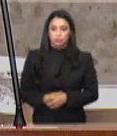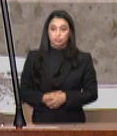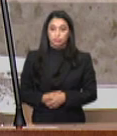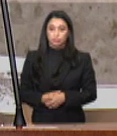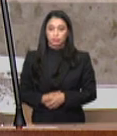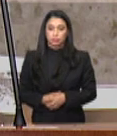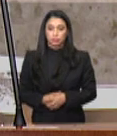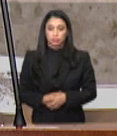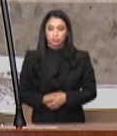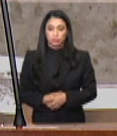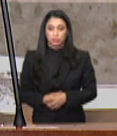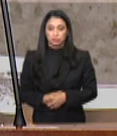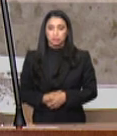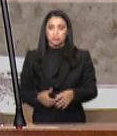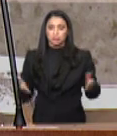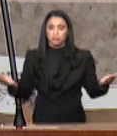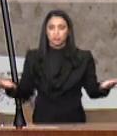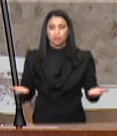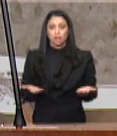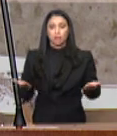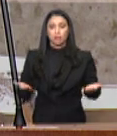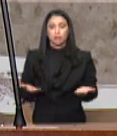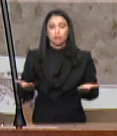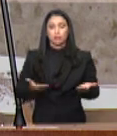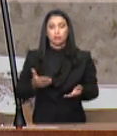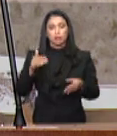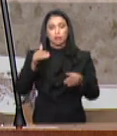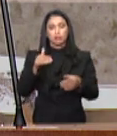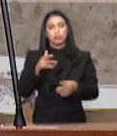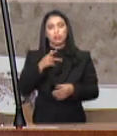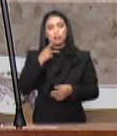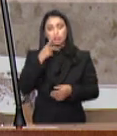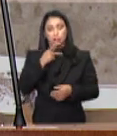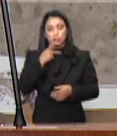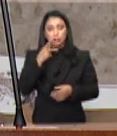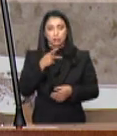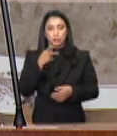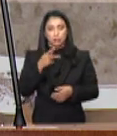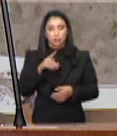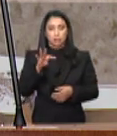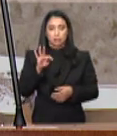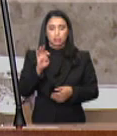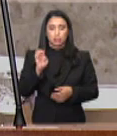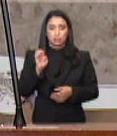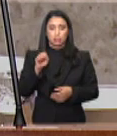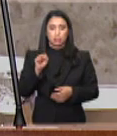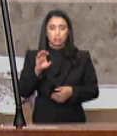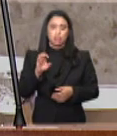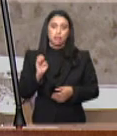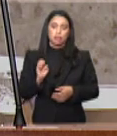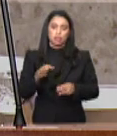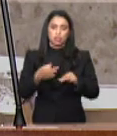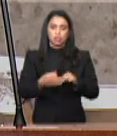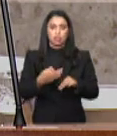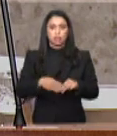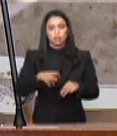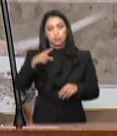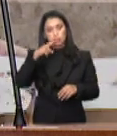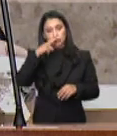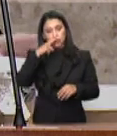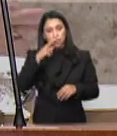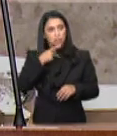Então, a palavra agora, sim, ministro Luiz Edson Fachin, para Vossa Excelência, se quiser fazer